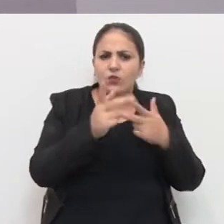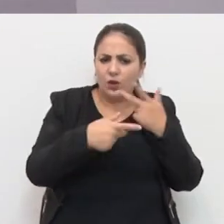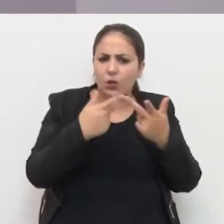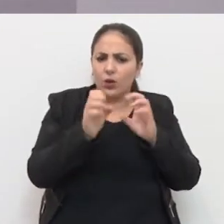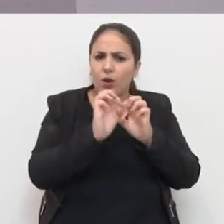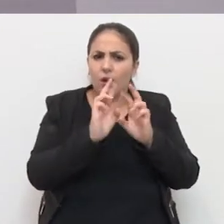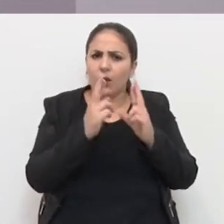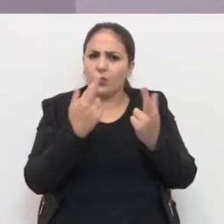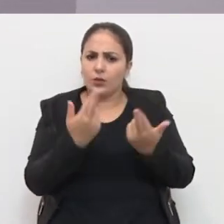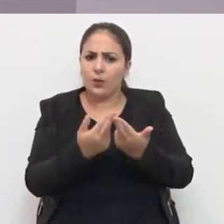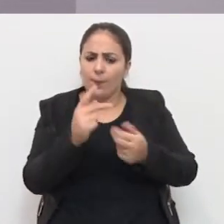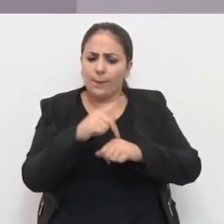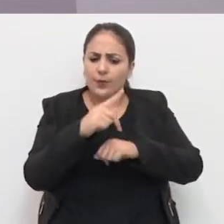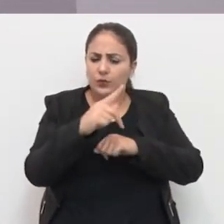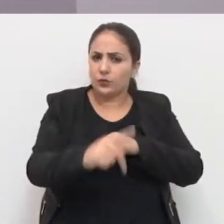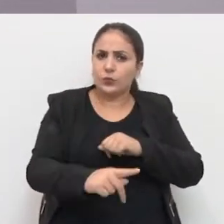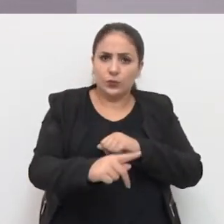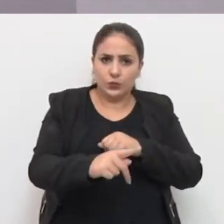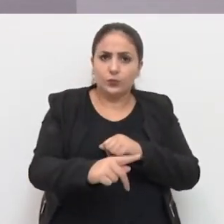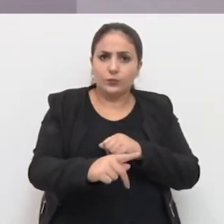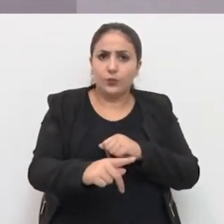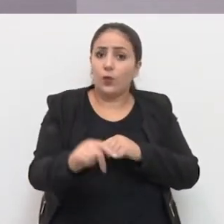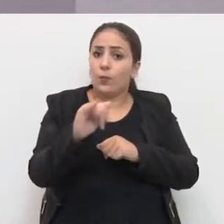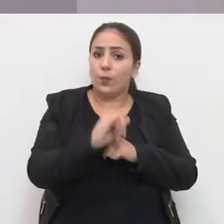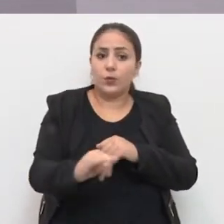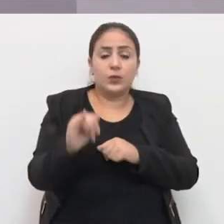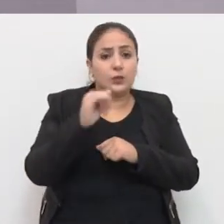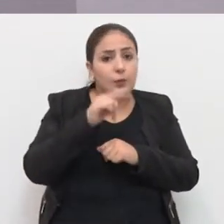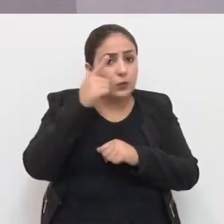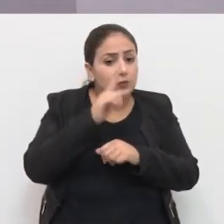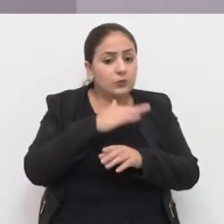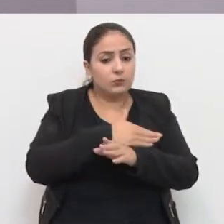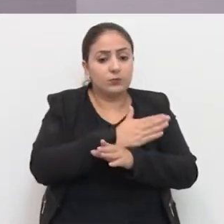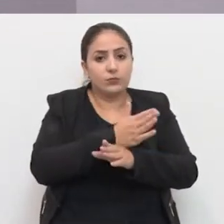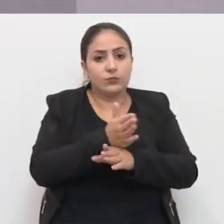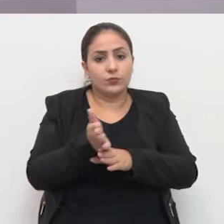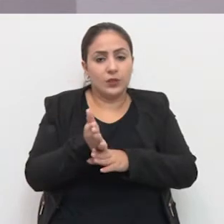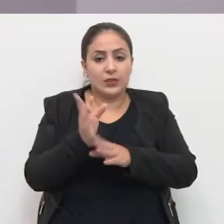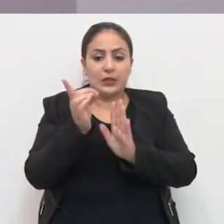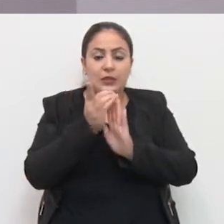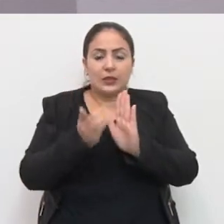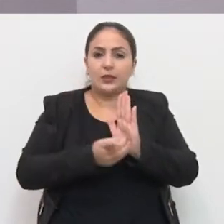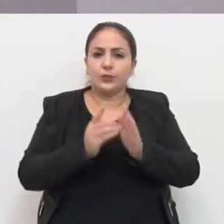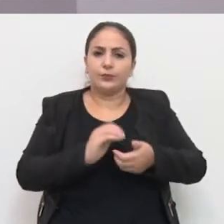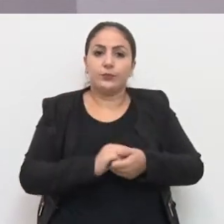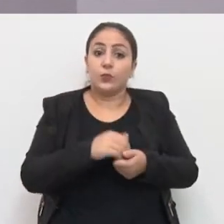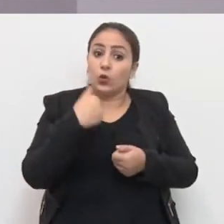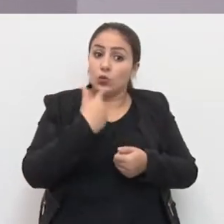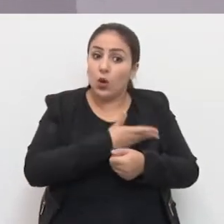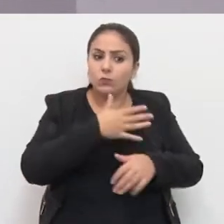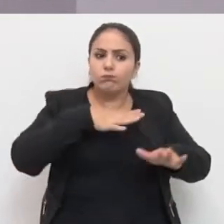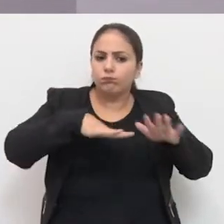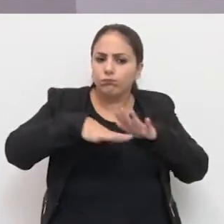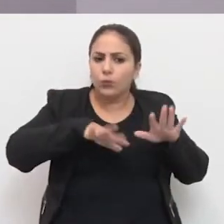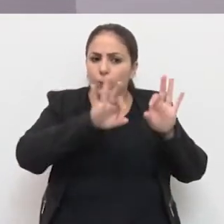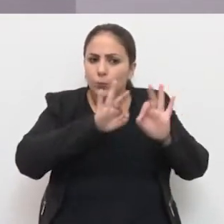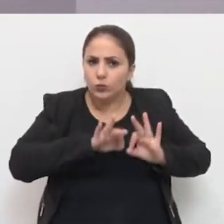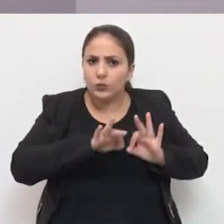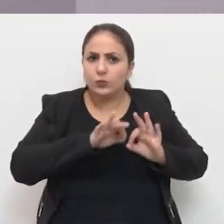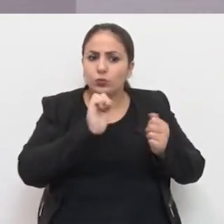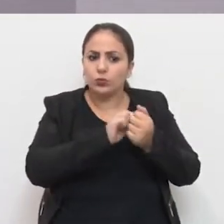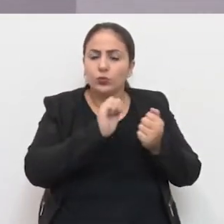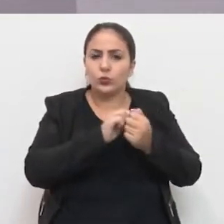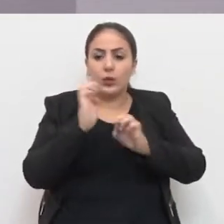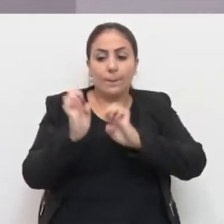lá em reunião que Passo Fundo foi decisivo para a prorrogação do decreto. Ou seja, nos mobilizamos junto